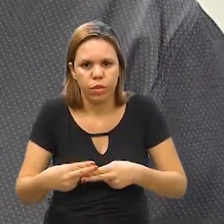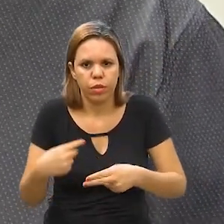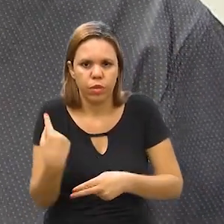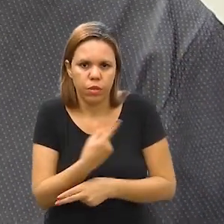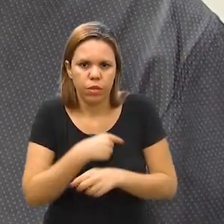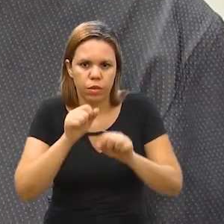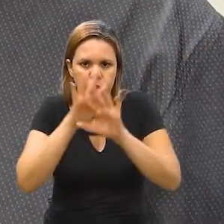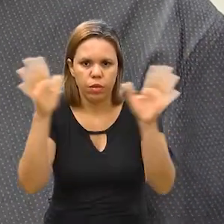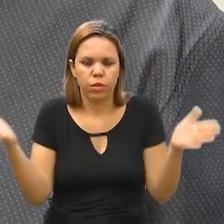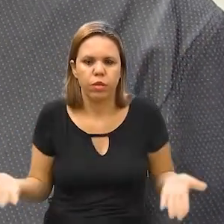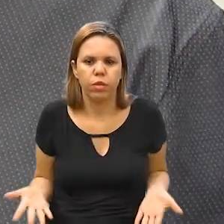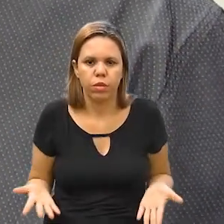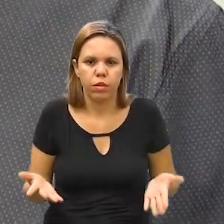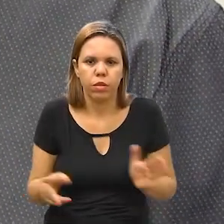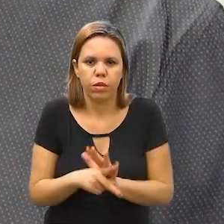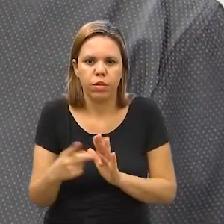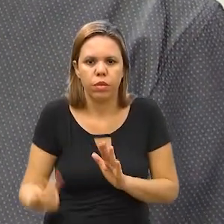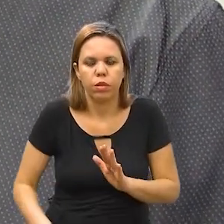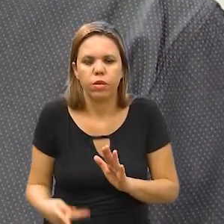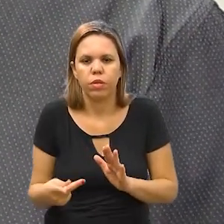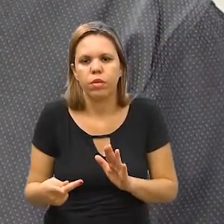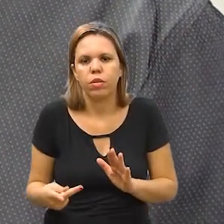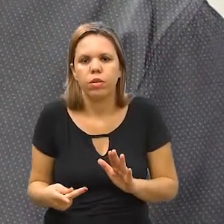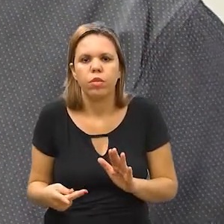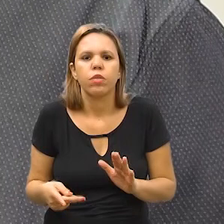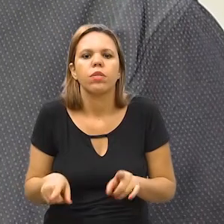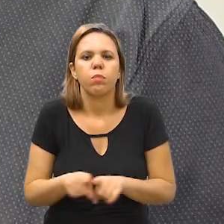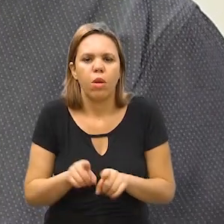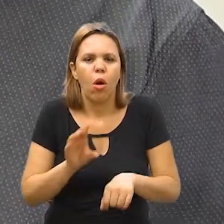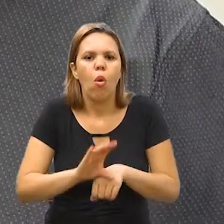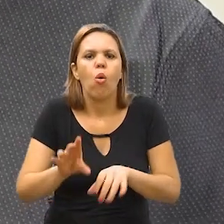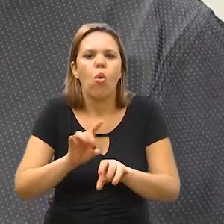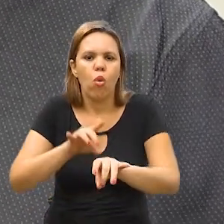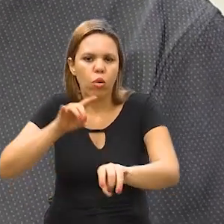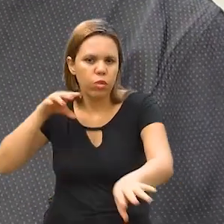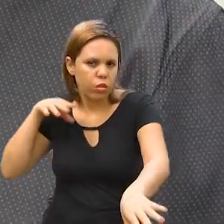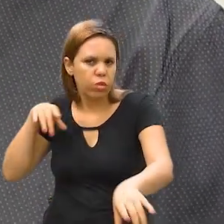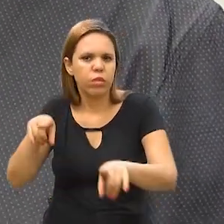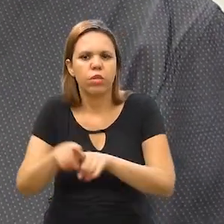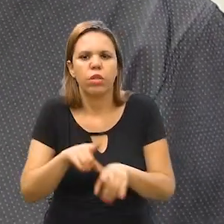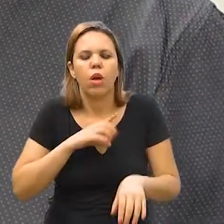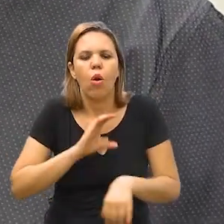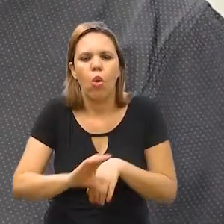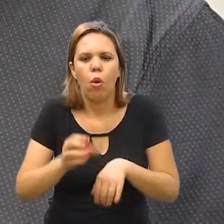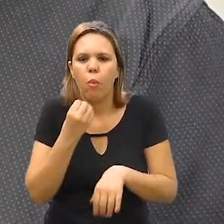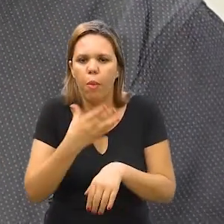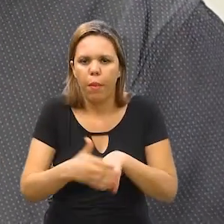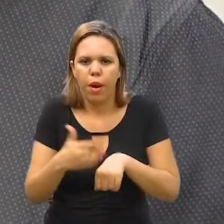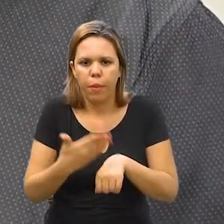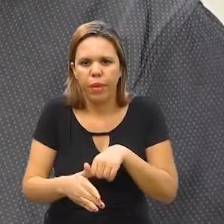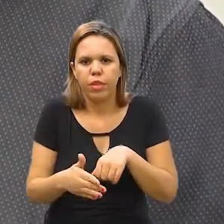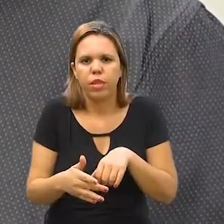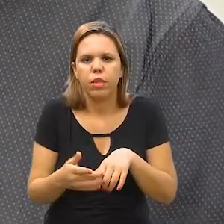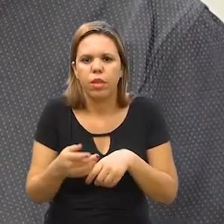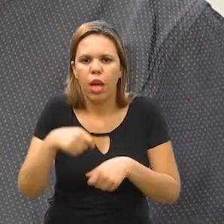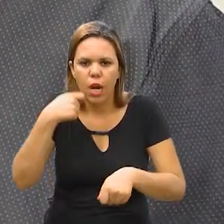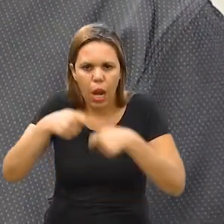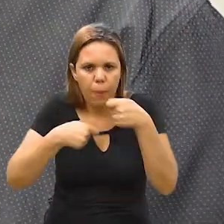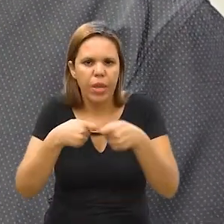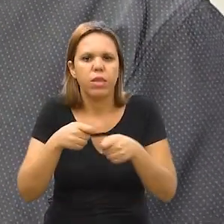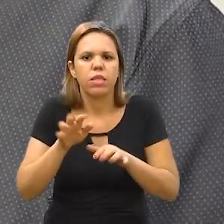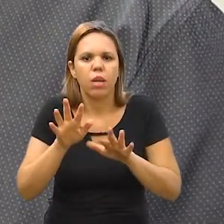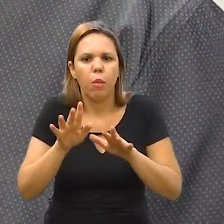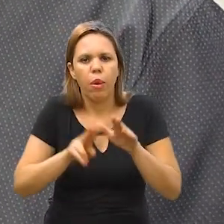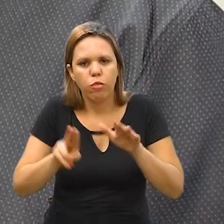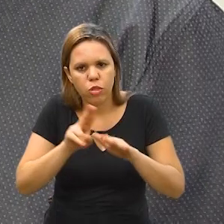nós esclarecemos, inclusive na nossa página de cursos à distância, tem um curso chamado Boas Práticas na Manipulação de Alimentos,